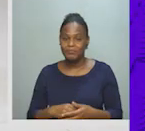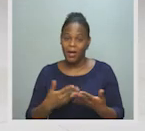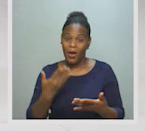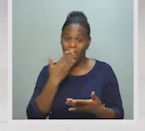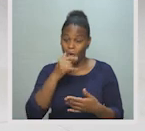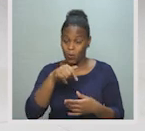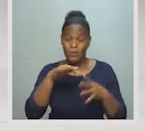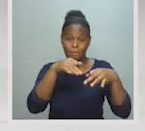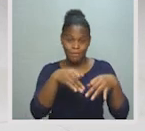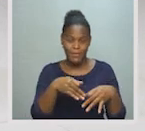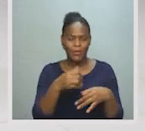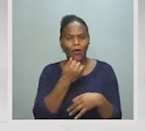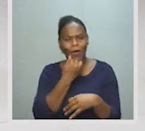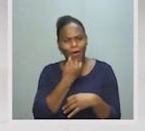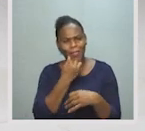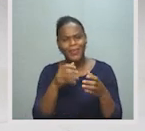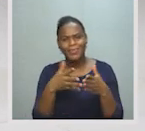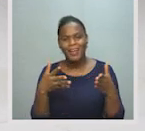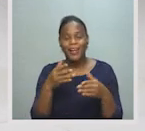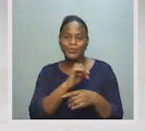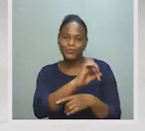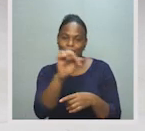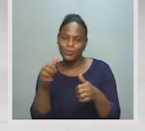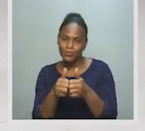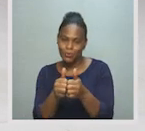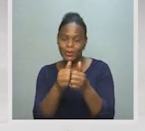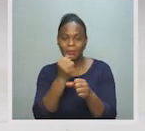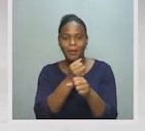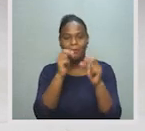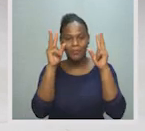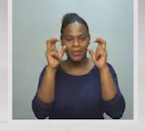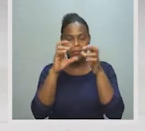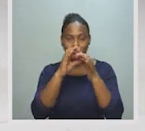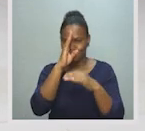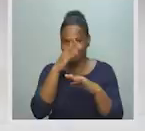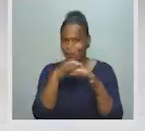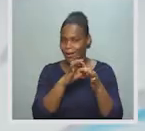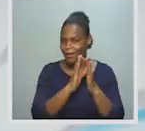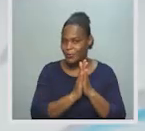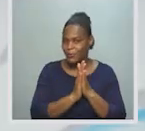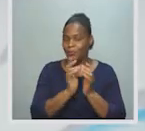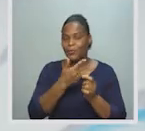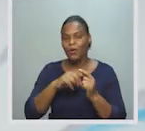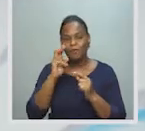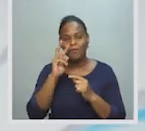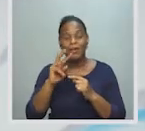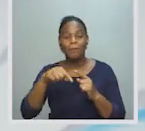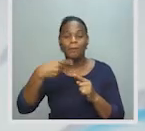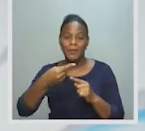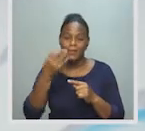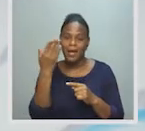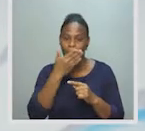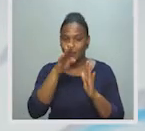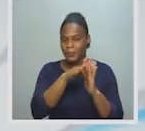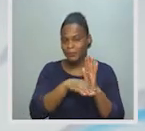Chegamos ao final da aula de hoje e foi um prazer enorme ter estado convosco a trabalhar o tema fenômeno religioso. Nós nos vemos na